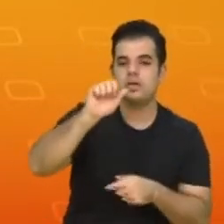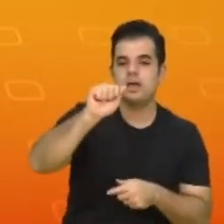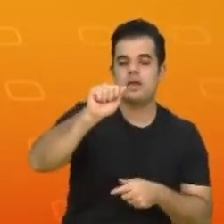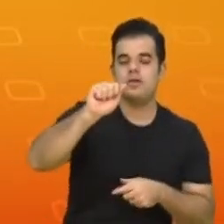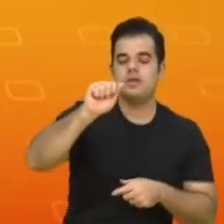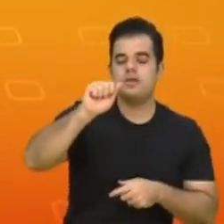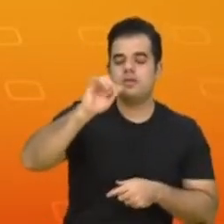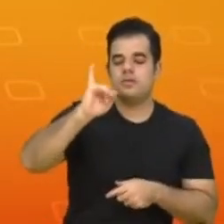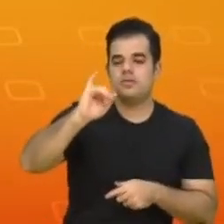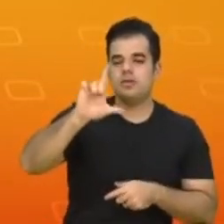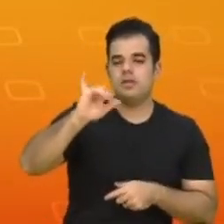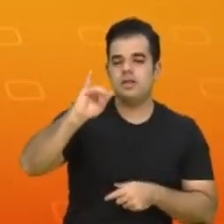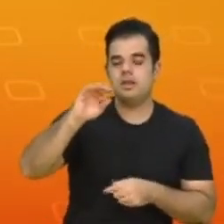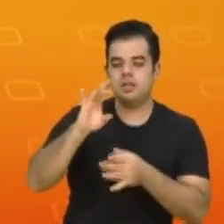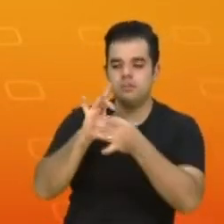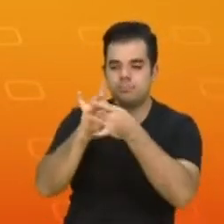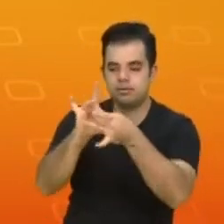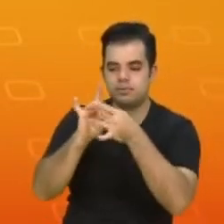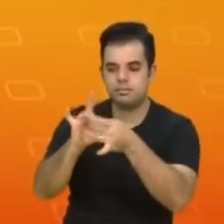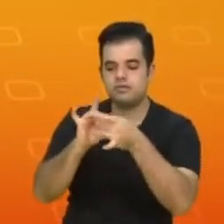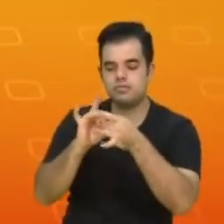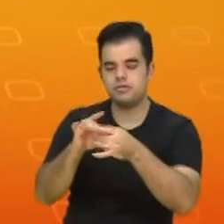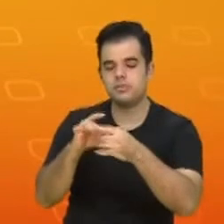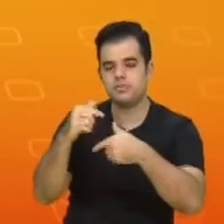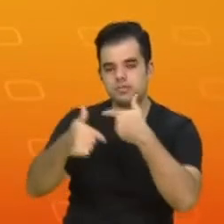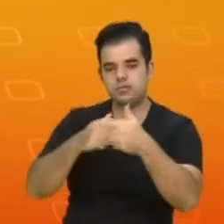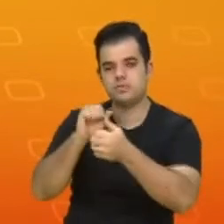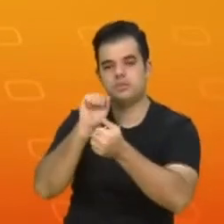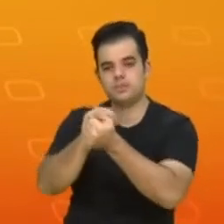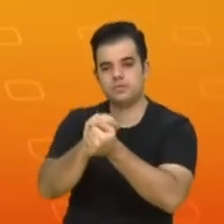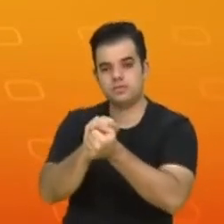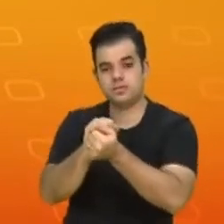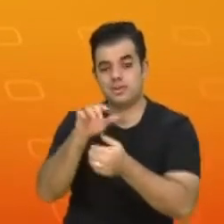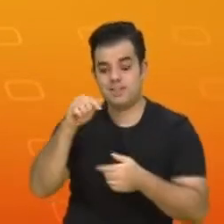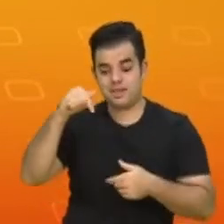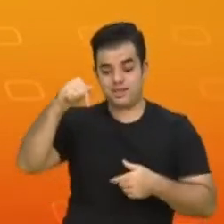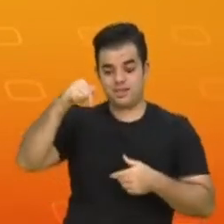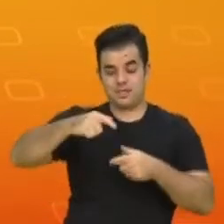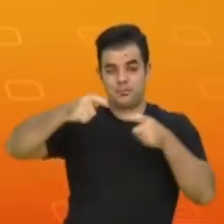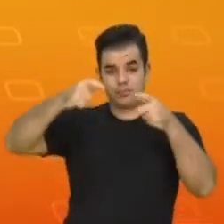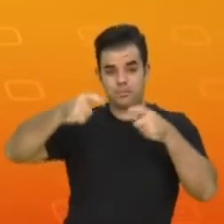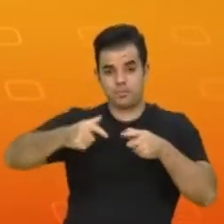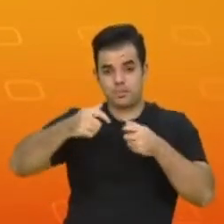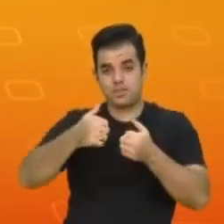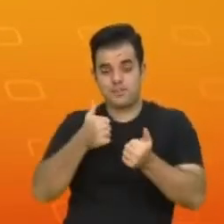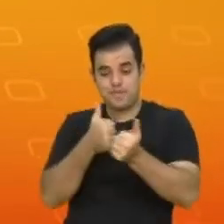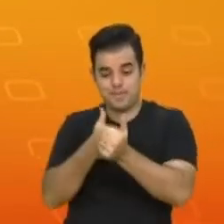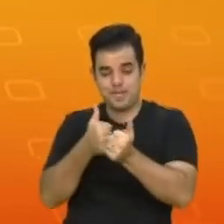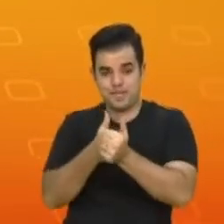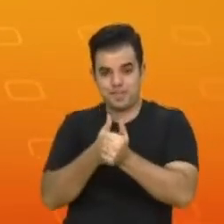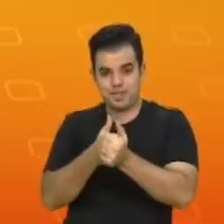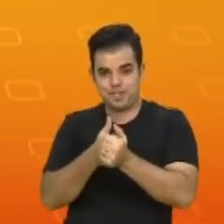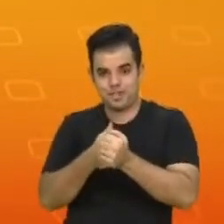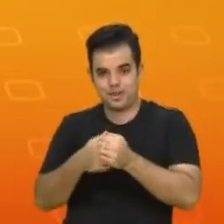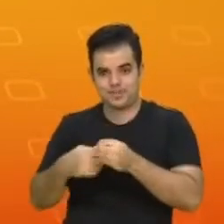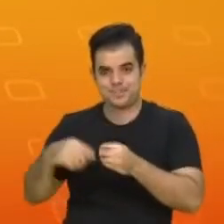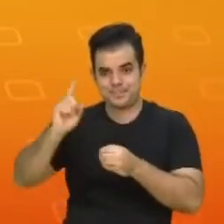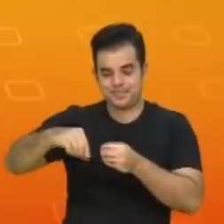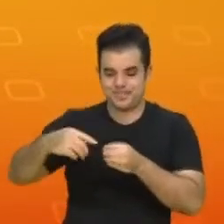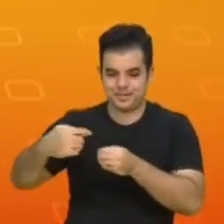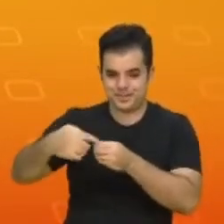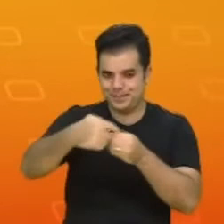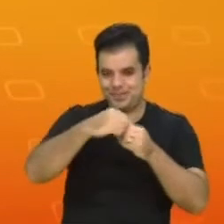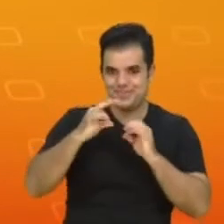estar tá recebendo um outro sinal, né? Normalmente, quem está mais próximo das divisas, né, do território, pode estar suscetível a